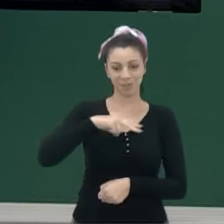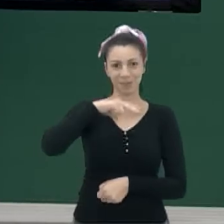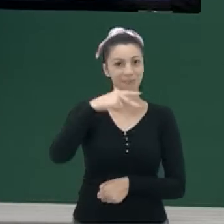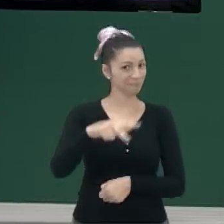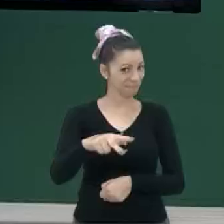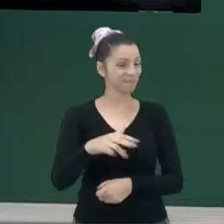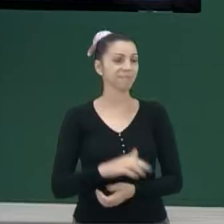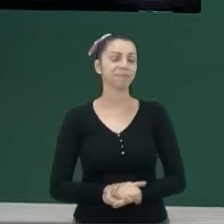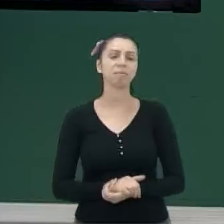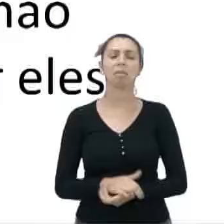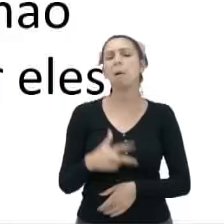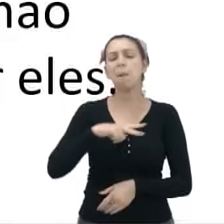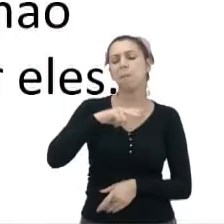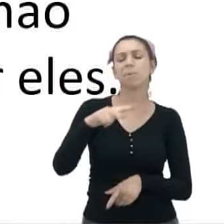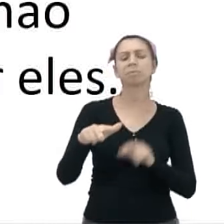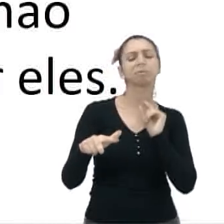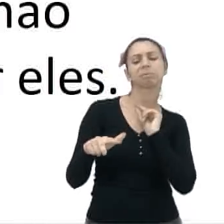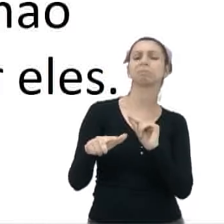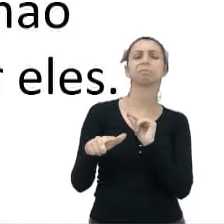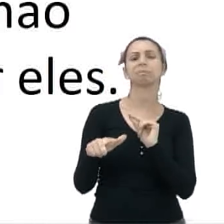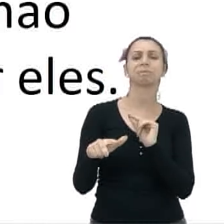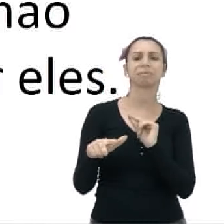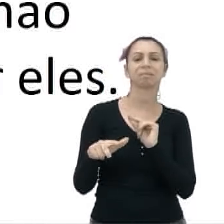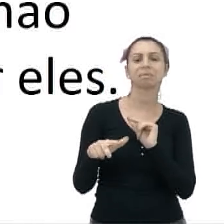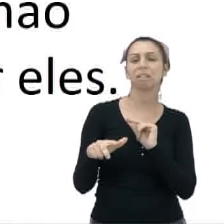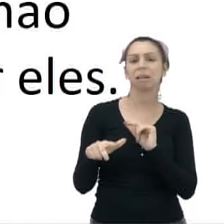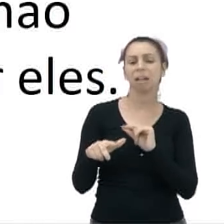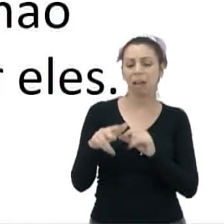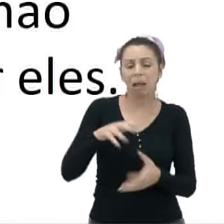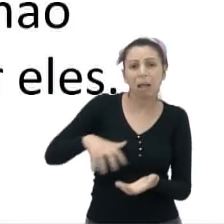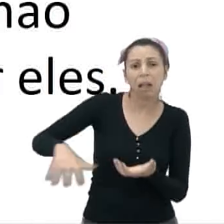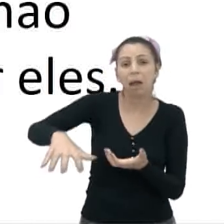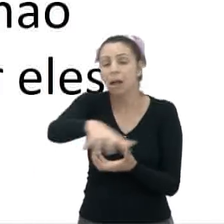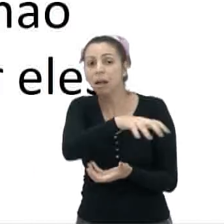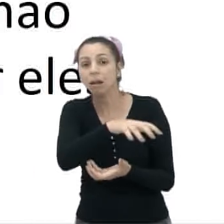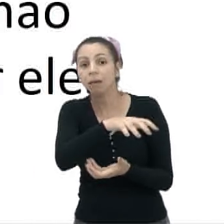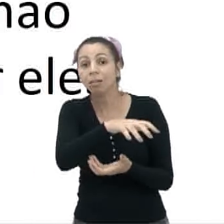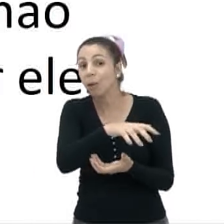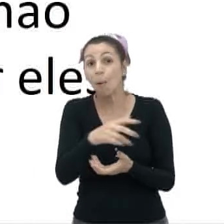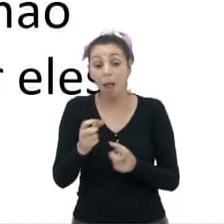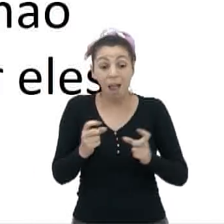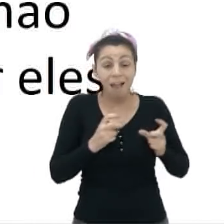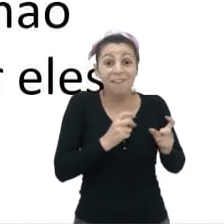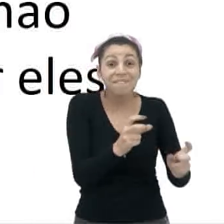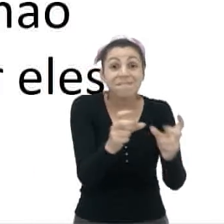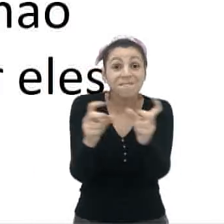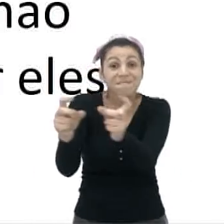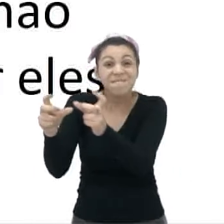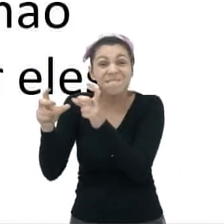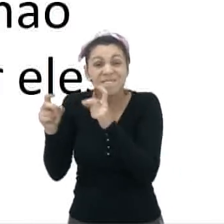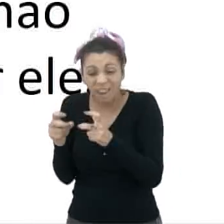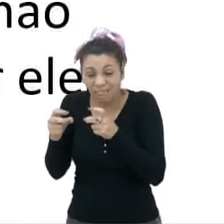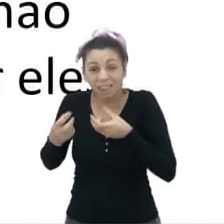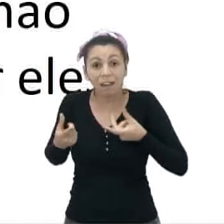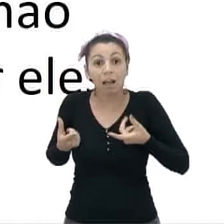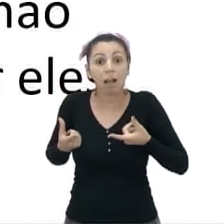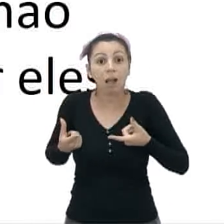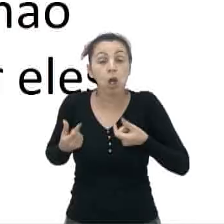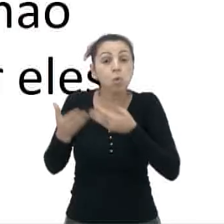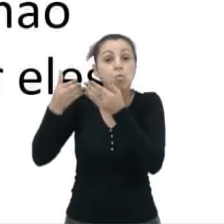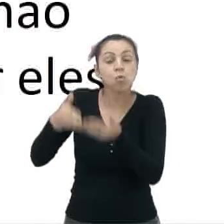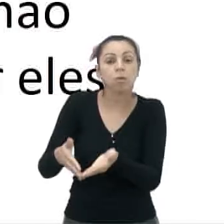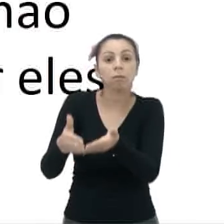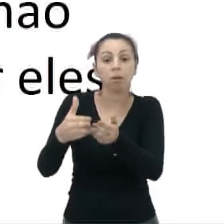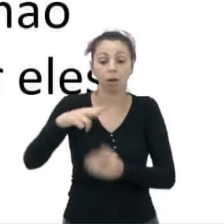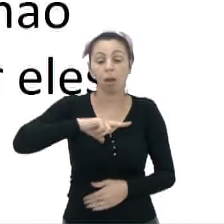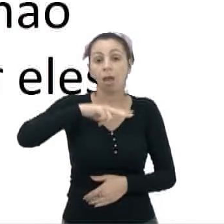portugueses. O que os portugueses queriam não eram terras, mas era o império do comércio marítimo. Terras não interessavam para